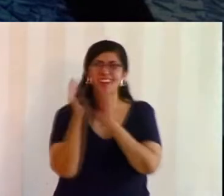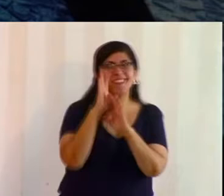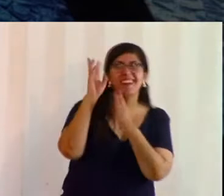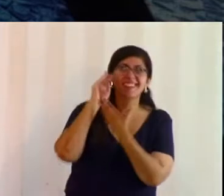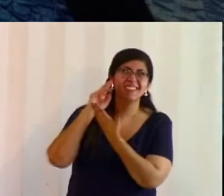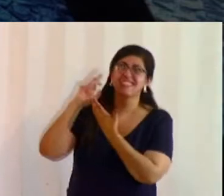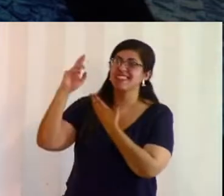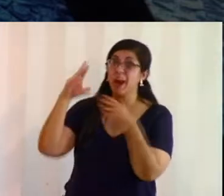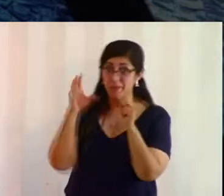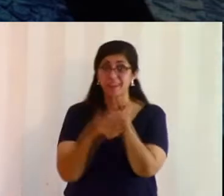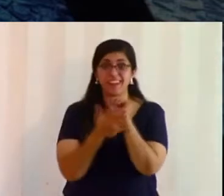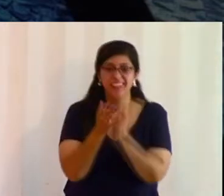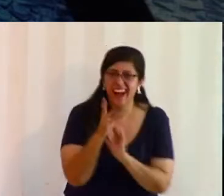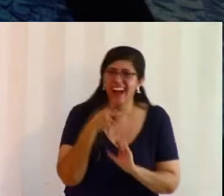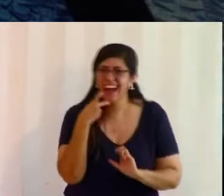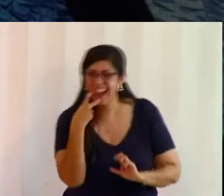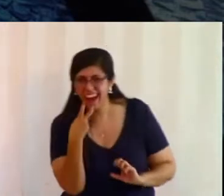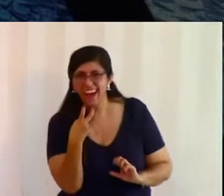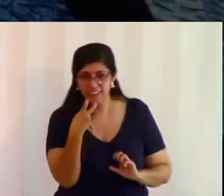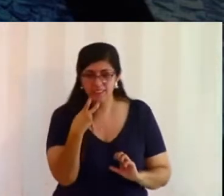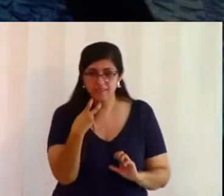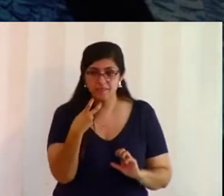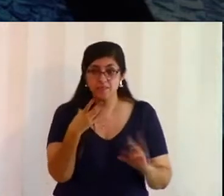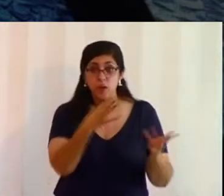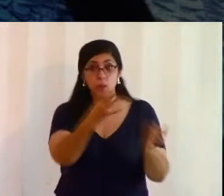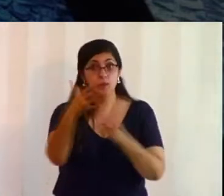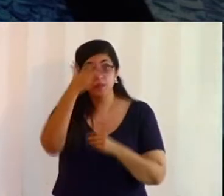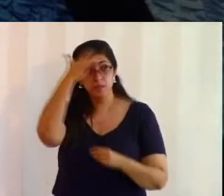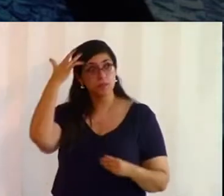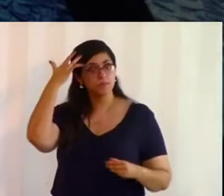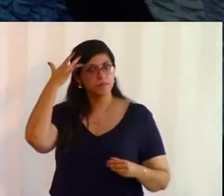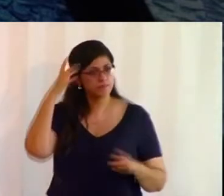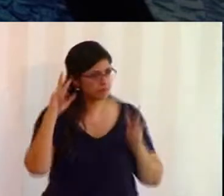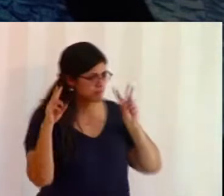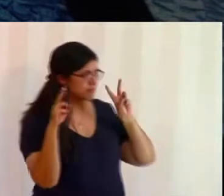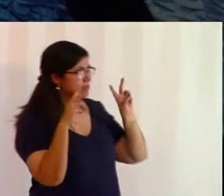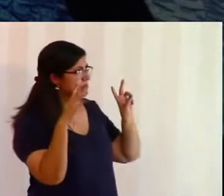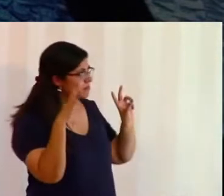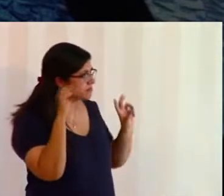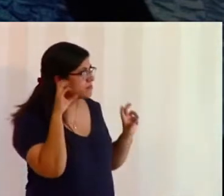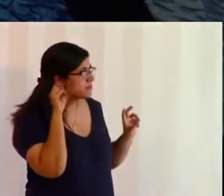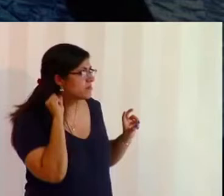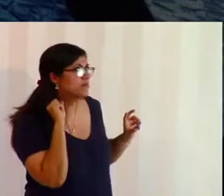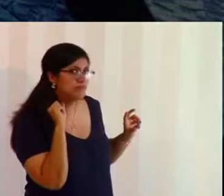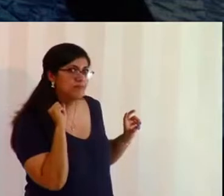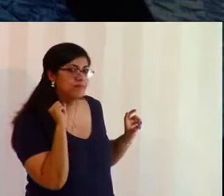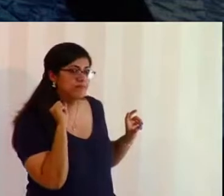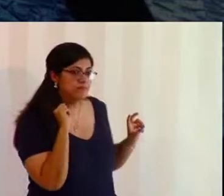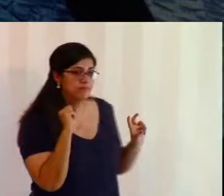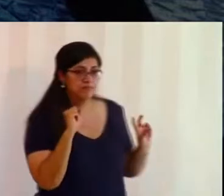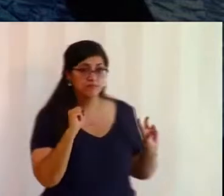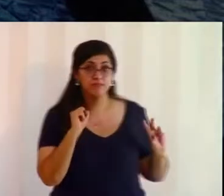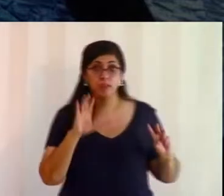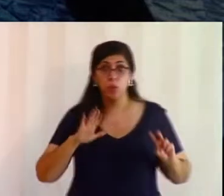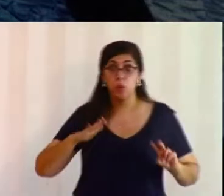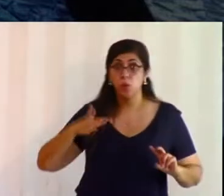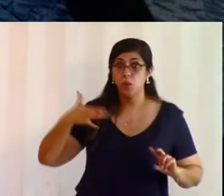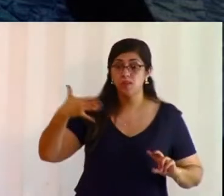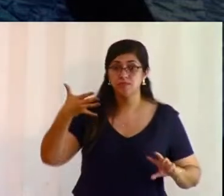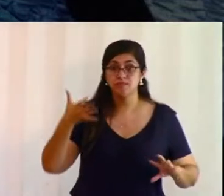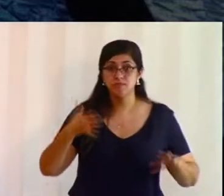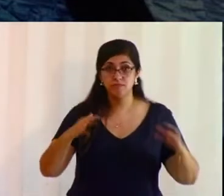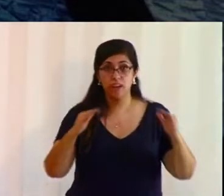Deus, e os demais companheiros de prisão escutavam. De repente, sobreveio